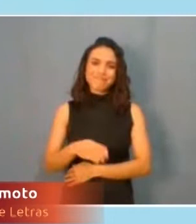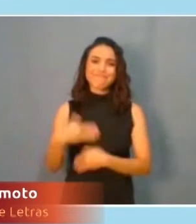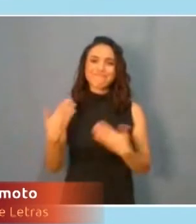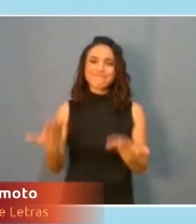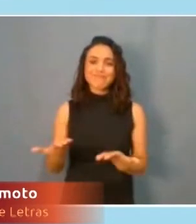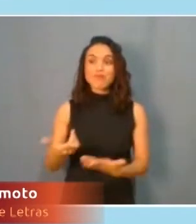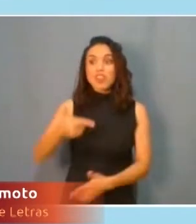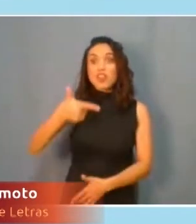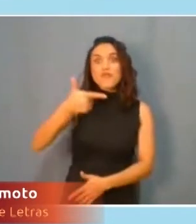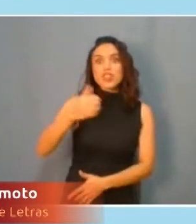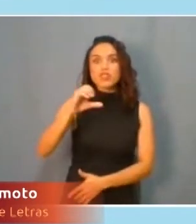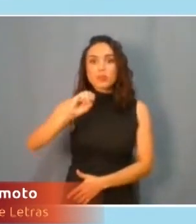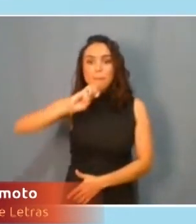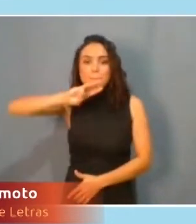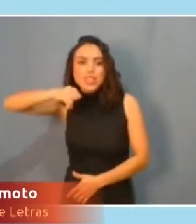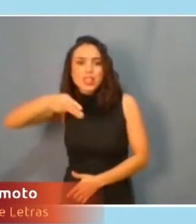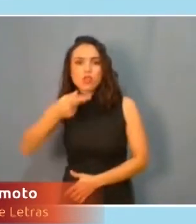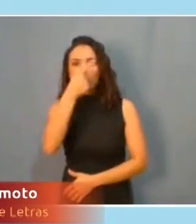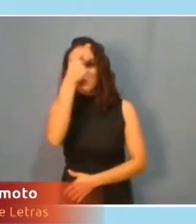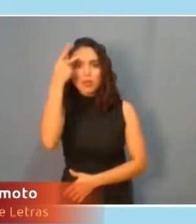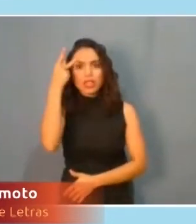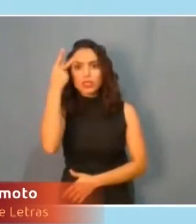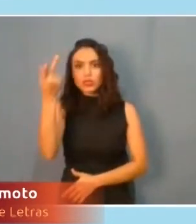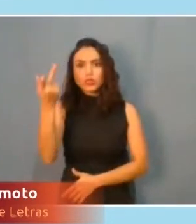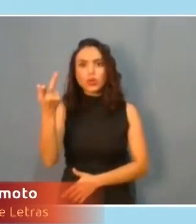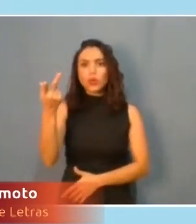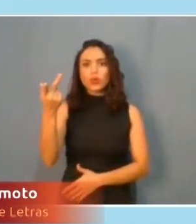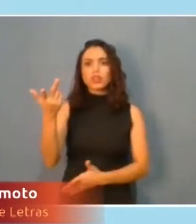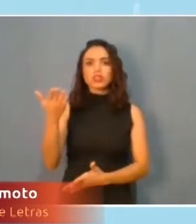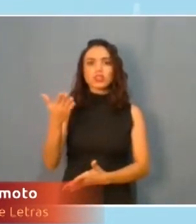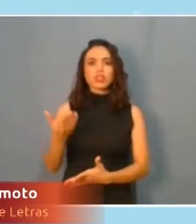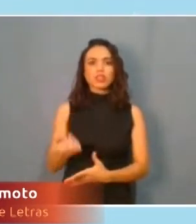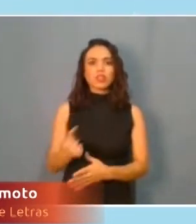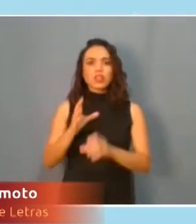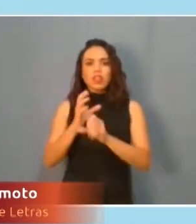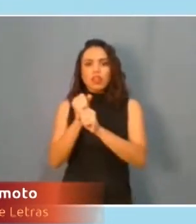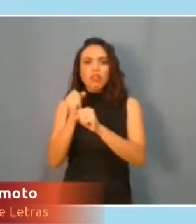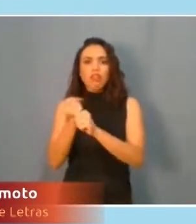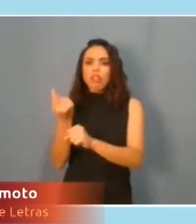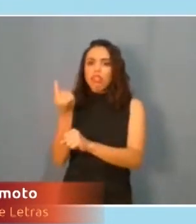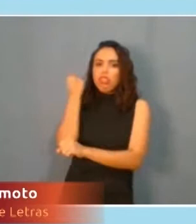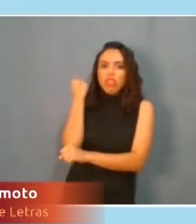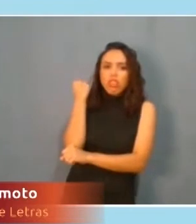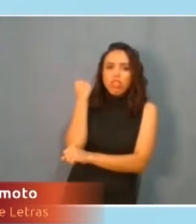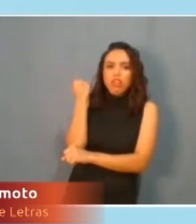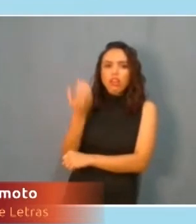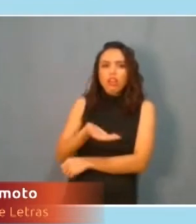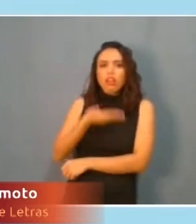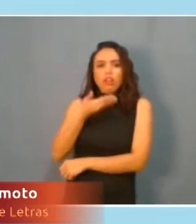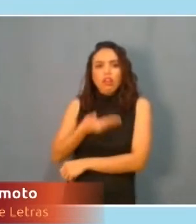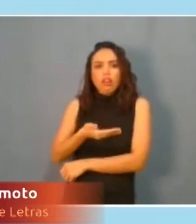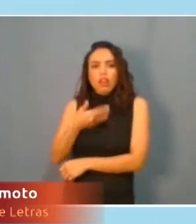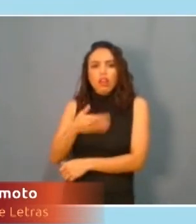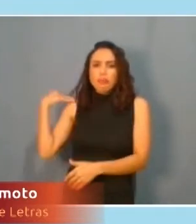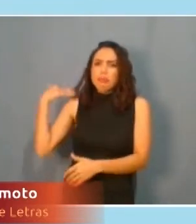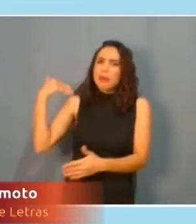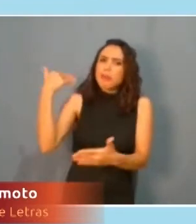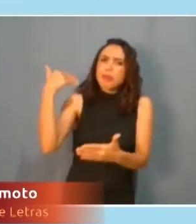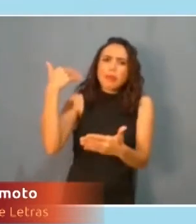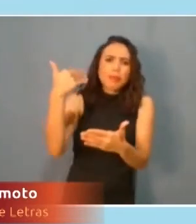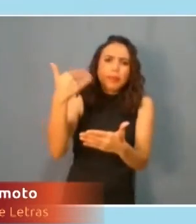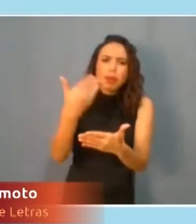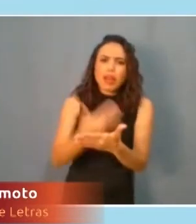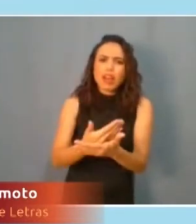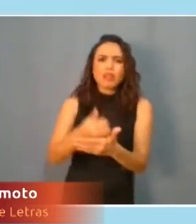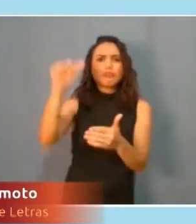pensão foi publicada. De lá para cá, com a Covid, sem auxílio emergencial no começo do ano, a situação provavelmente está muito mais dramática.